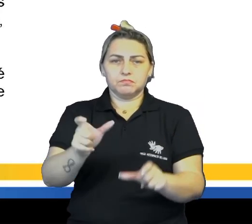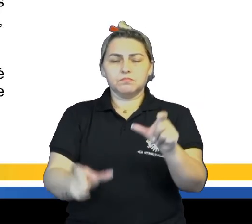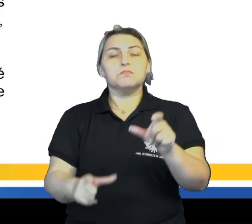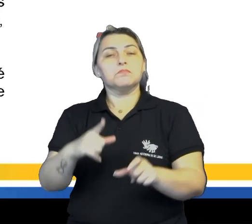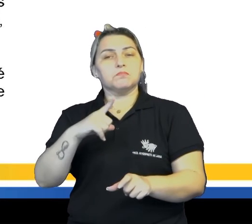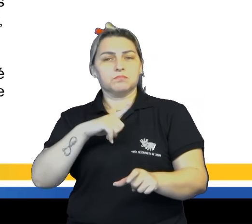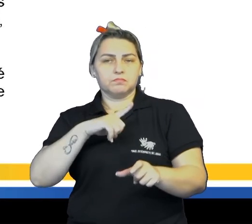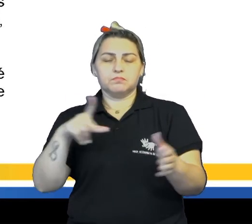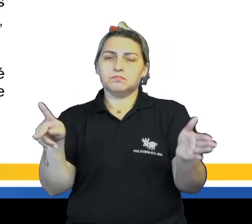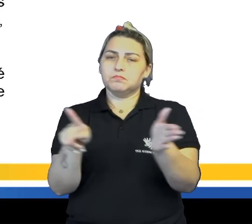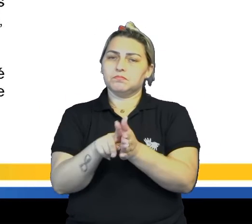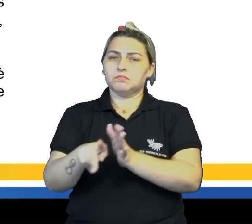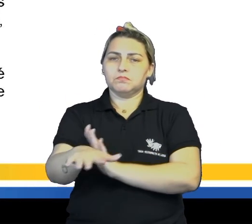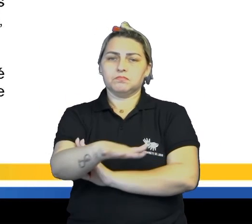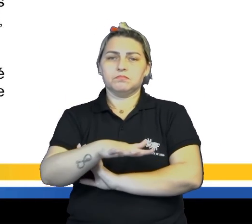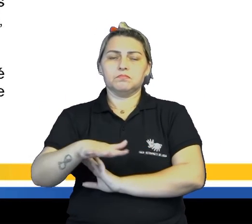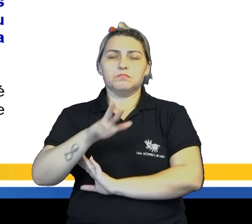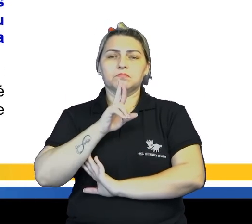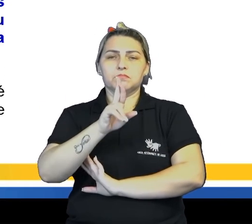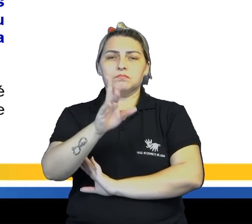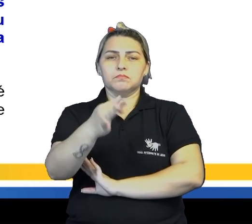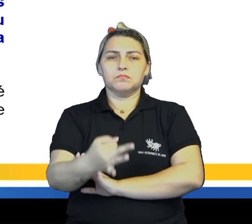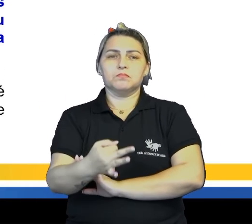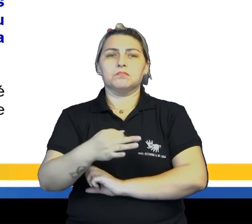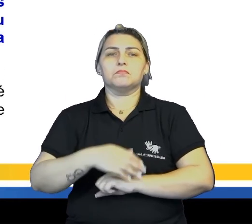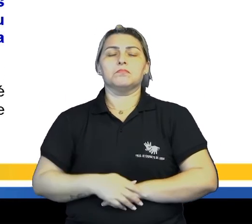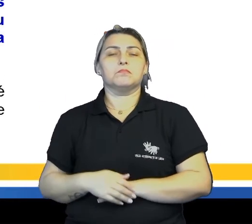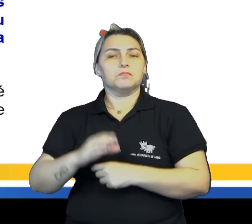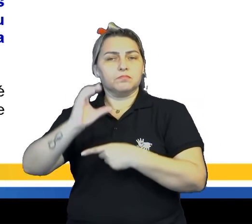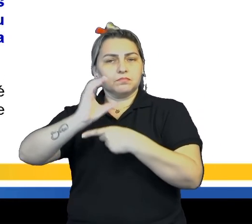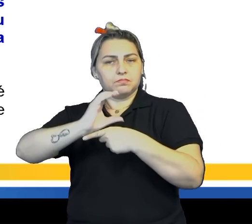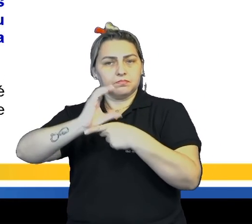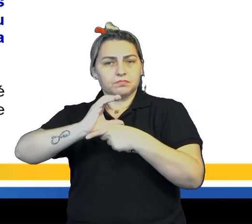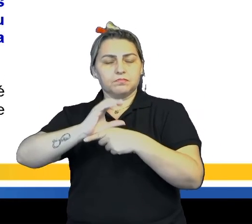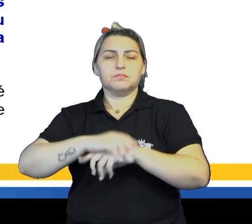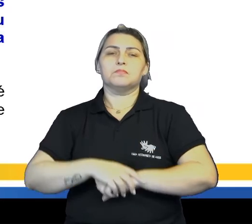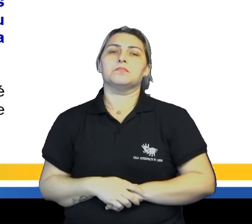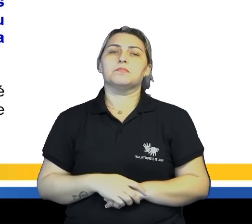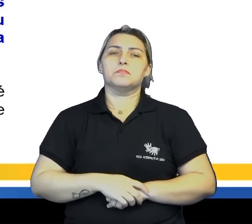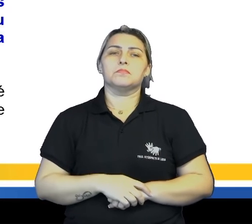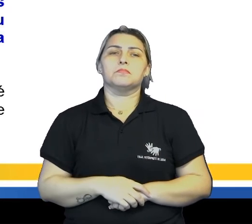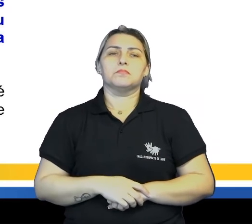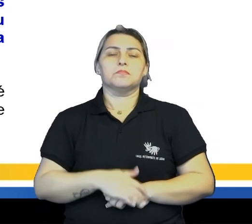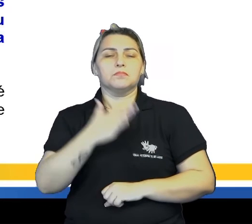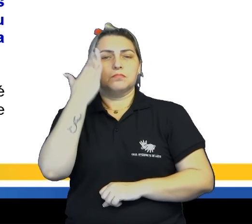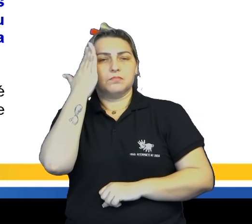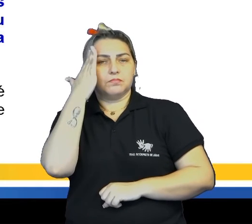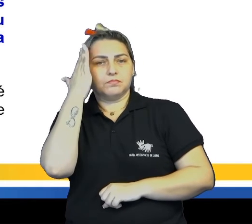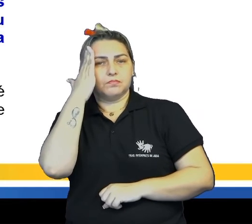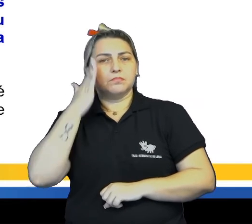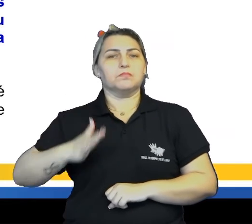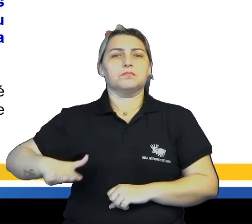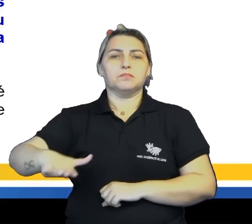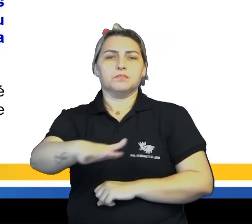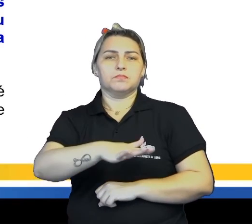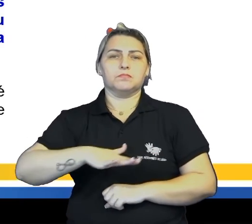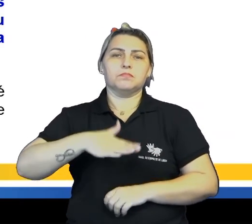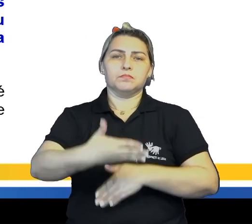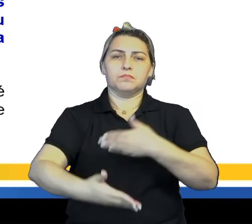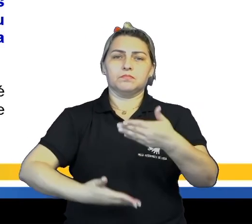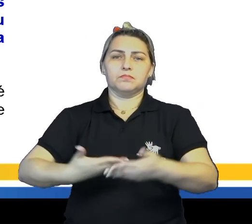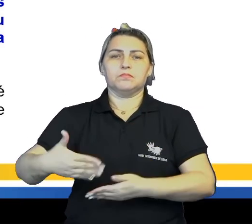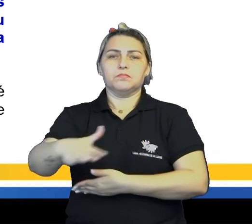compõem. Vamos visualizar a alternativa correta? Letra C. Entende-se que as sociedades e